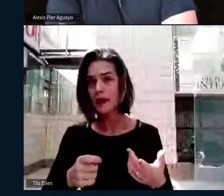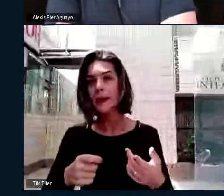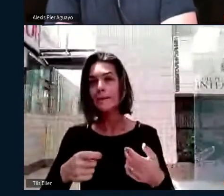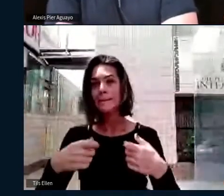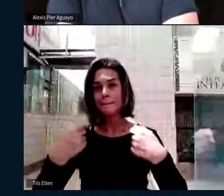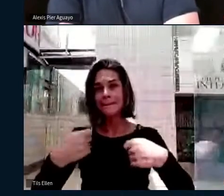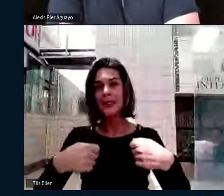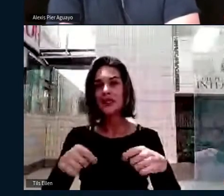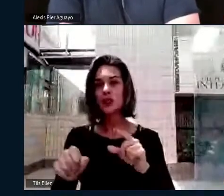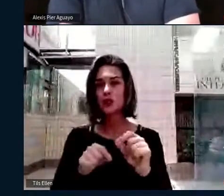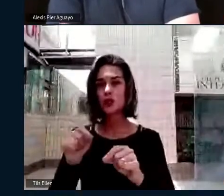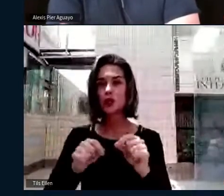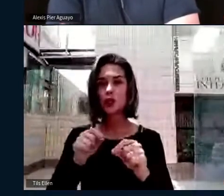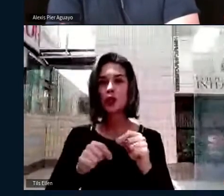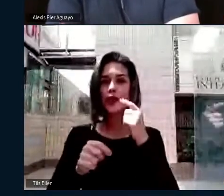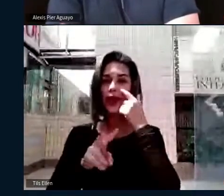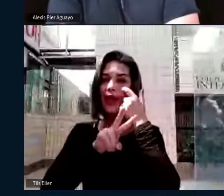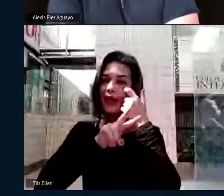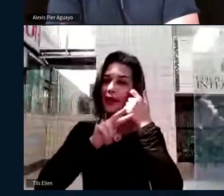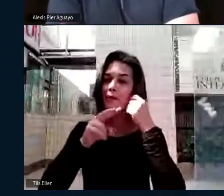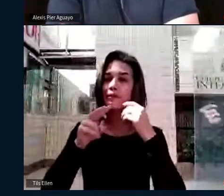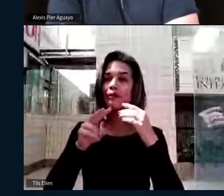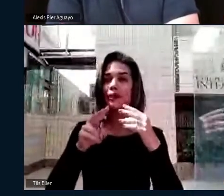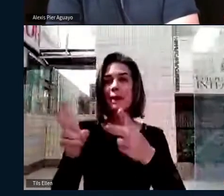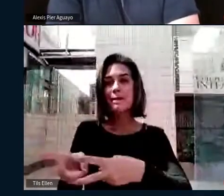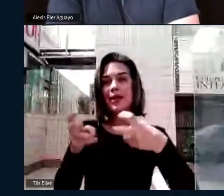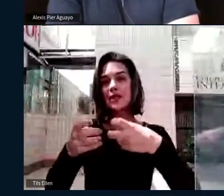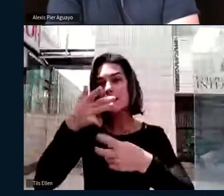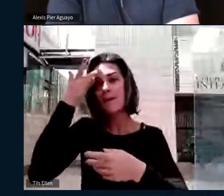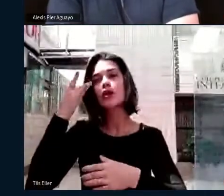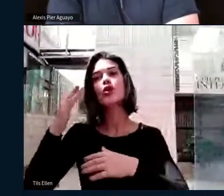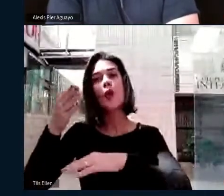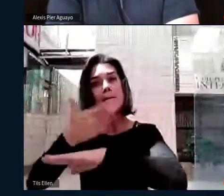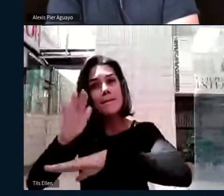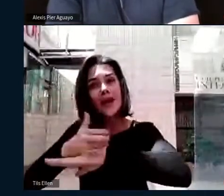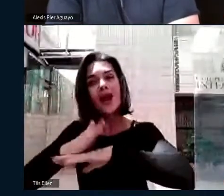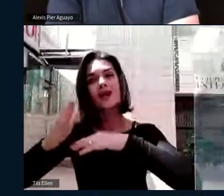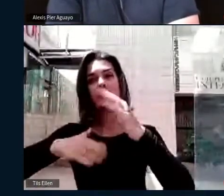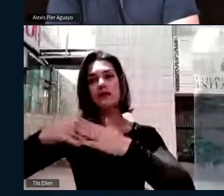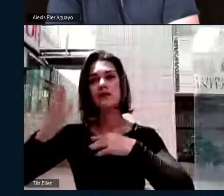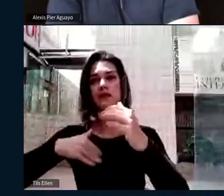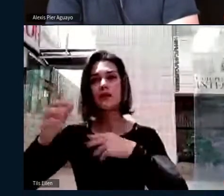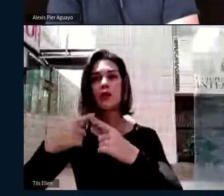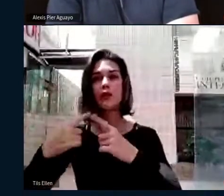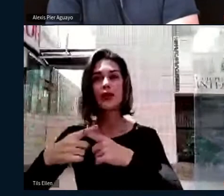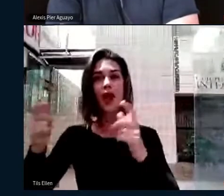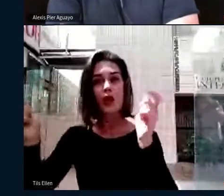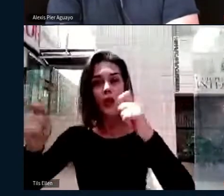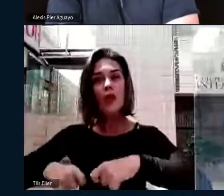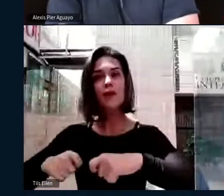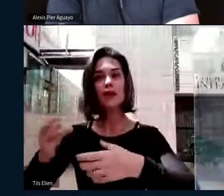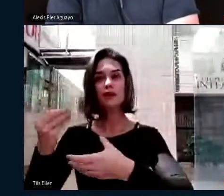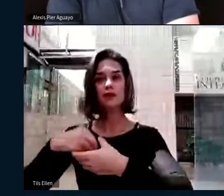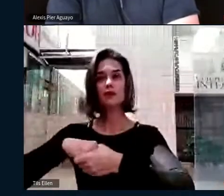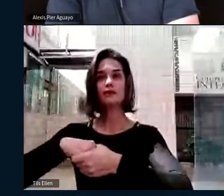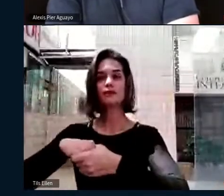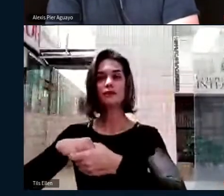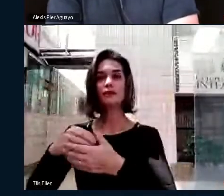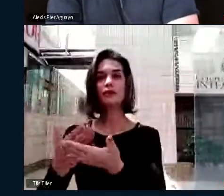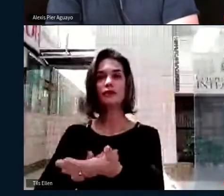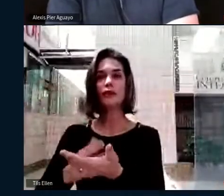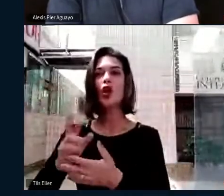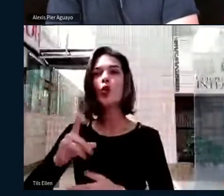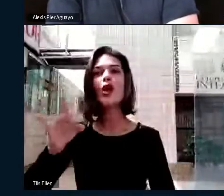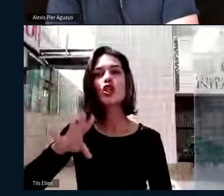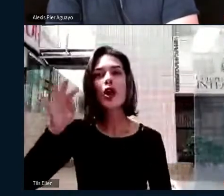para o trabalhador atuando na sua prática. Porque esse saber, essa competência, não está no universo